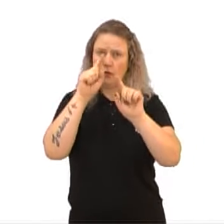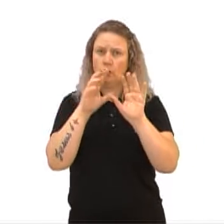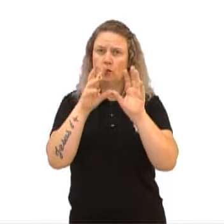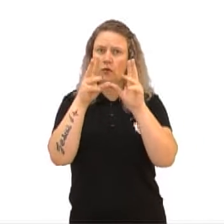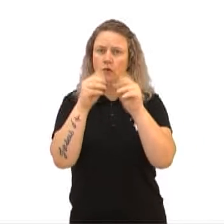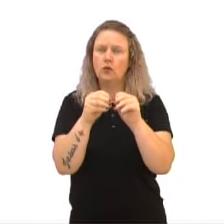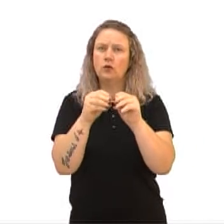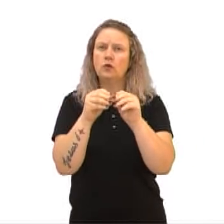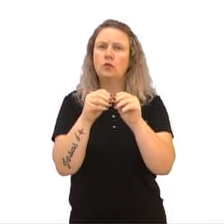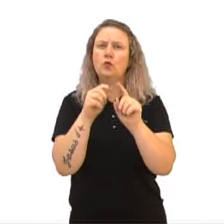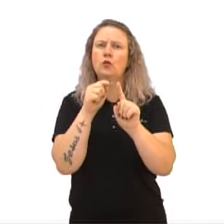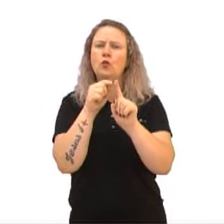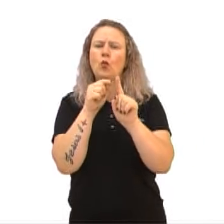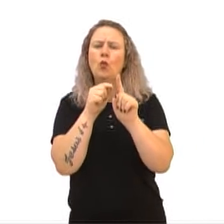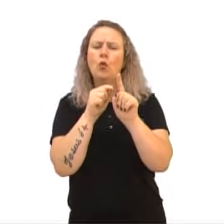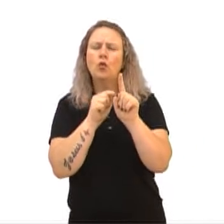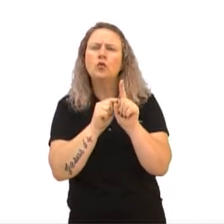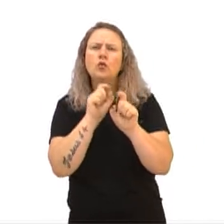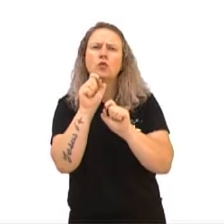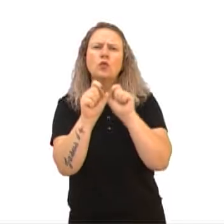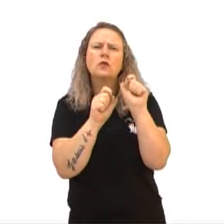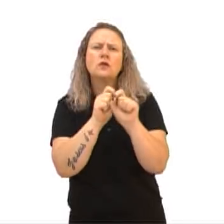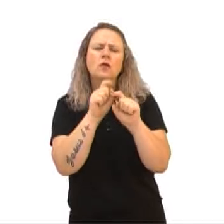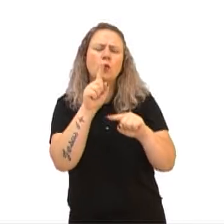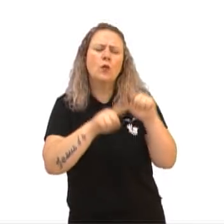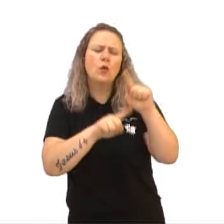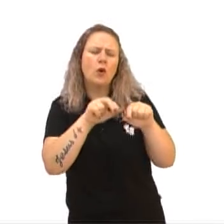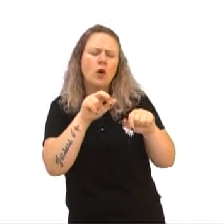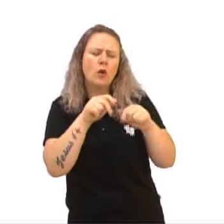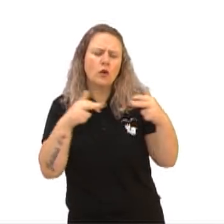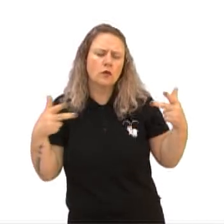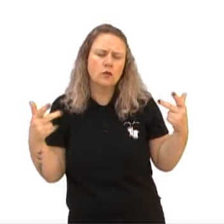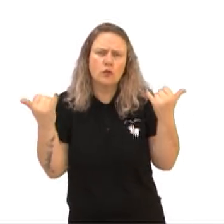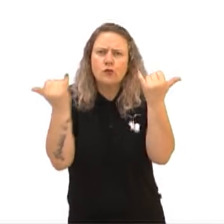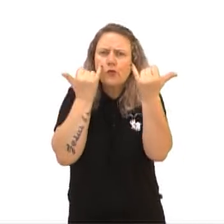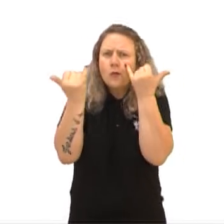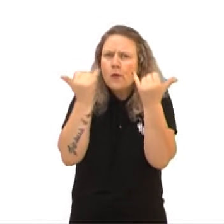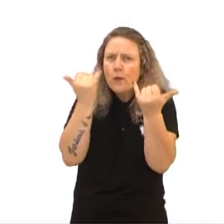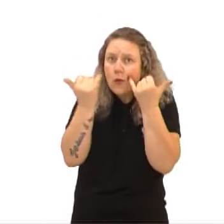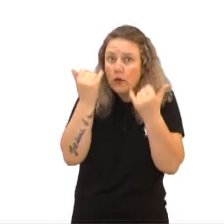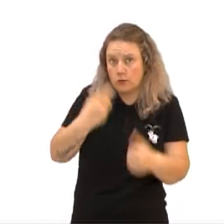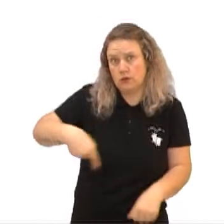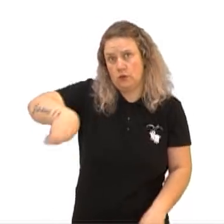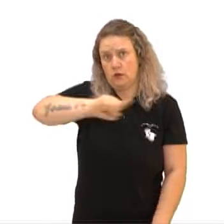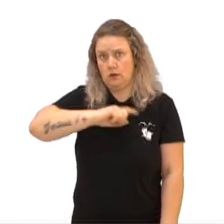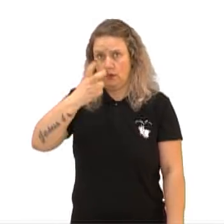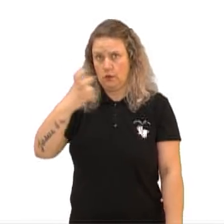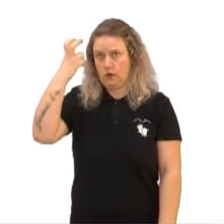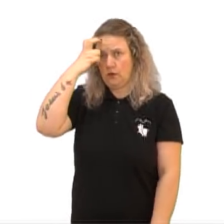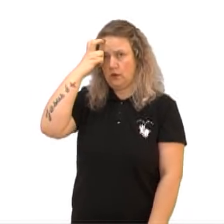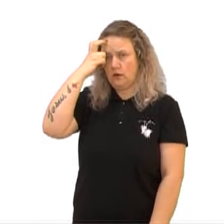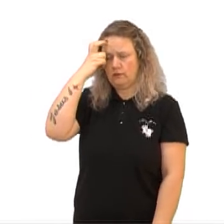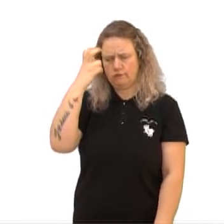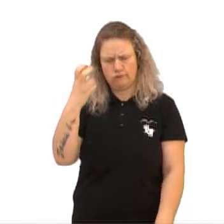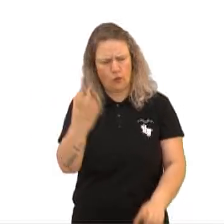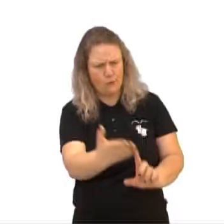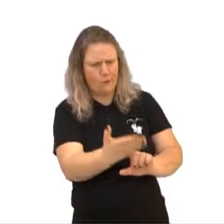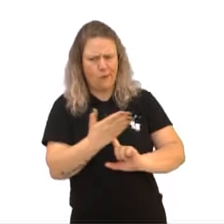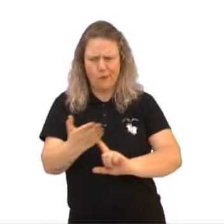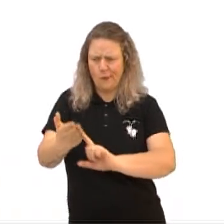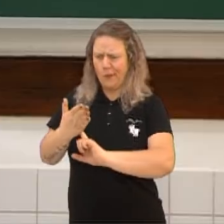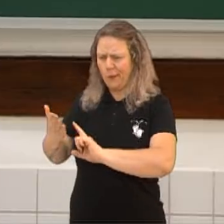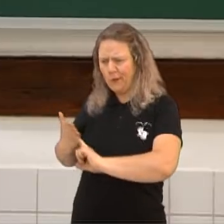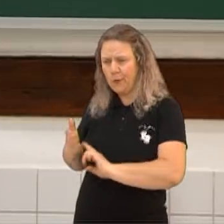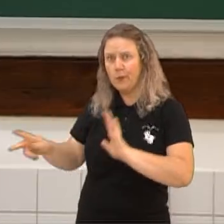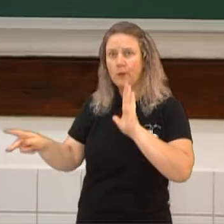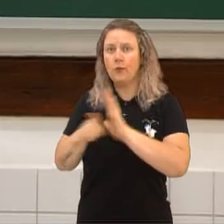parte da formação de nossa gente, resultando em arte e cultura repletas de estética da cultura